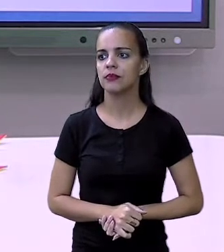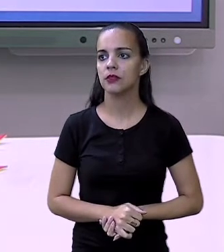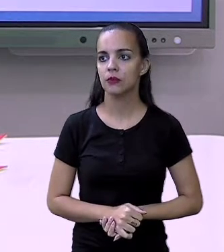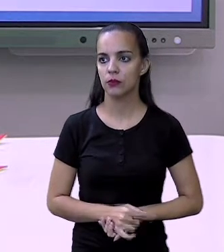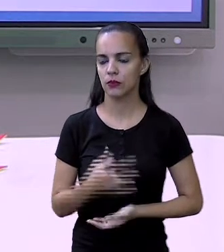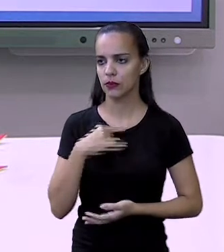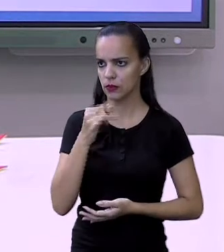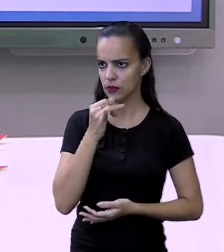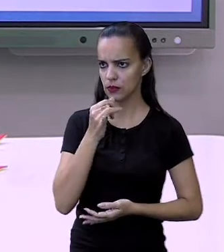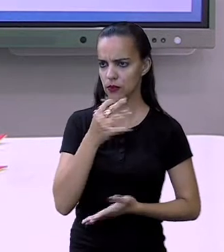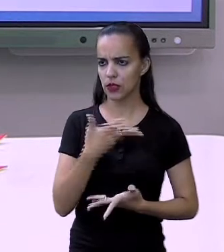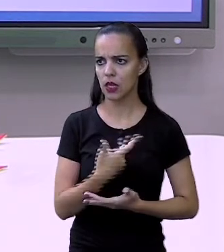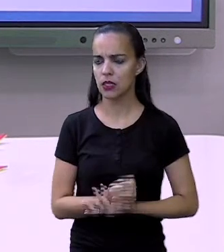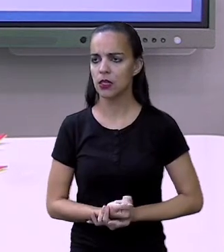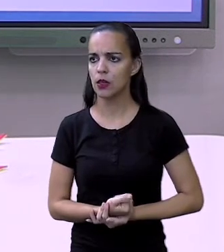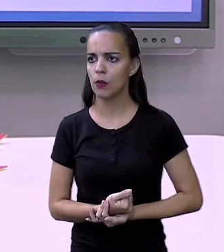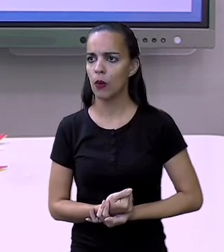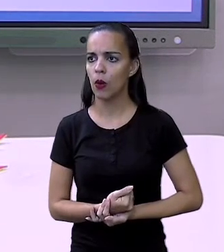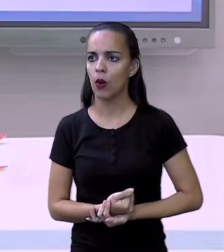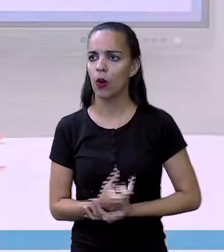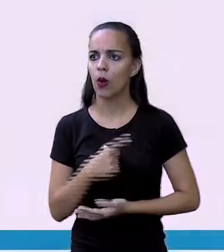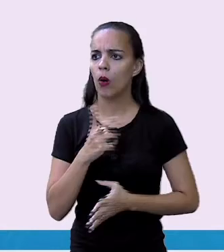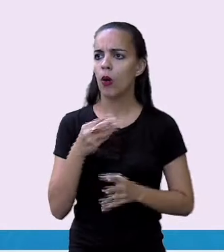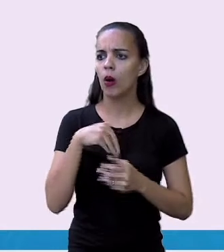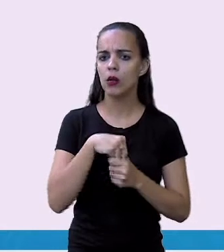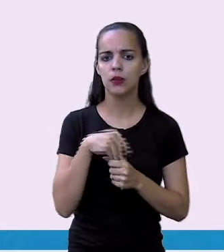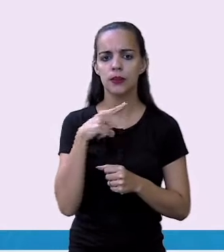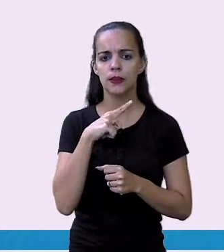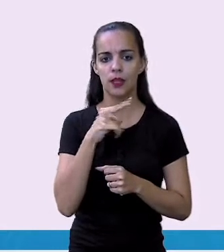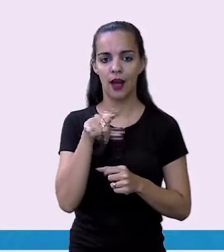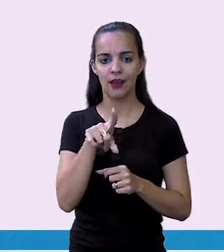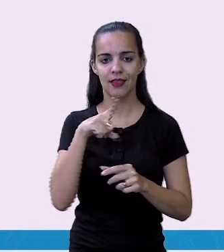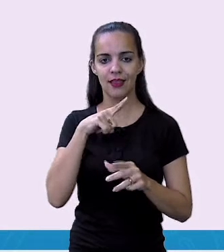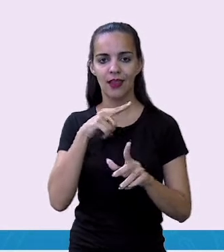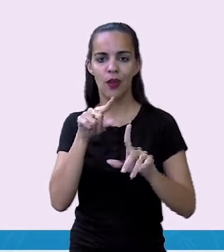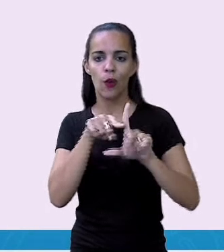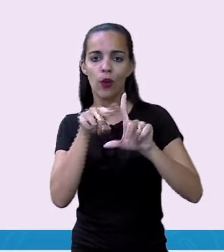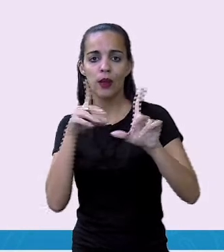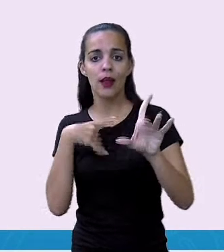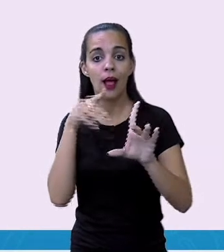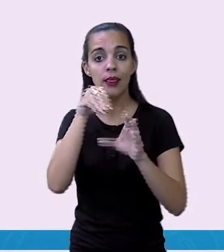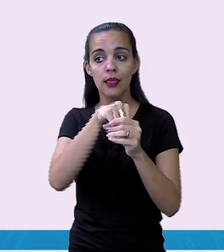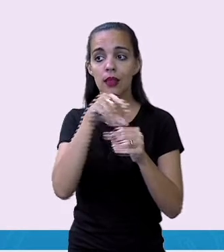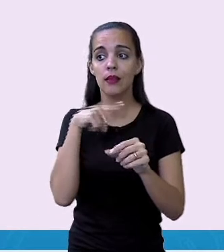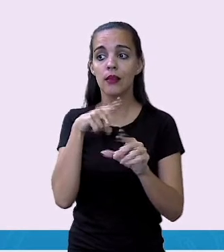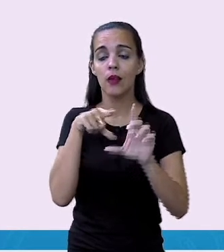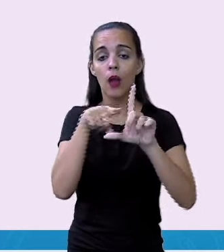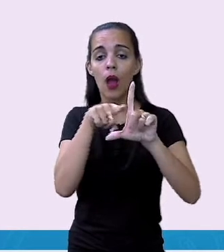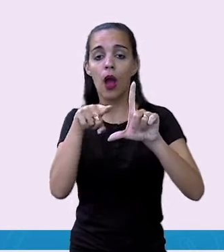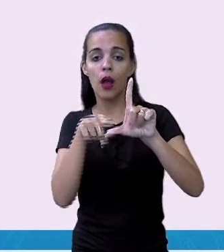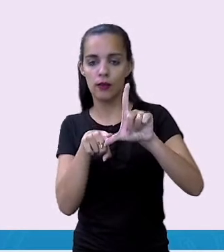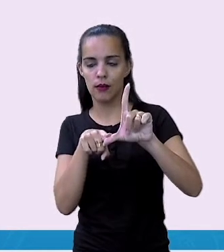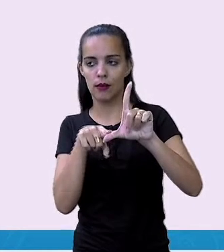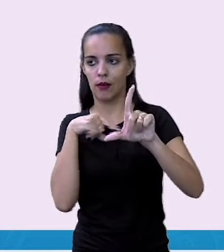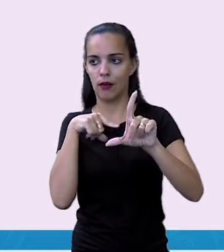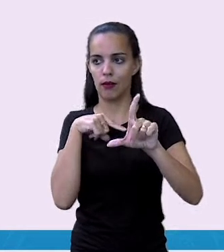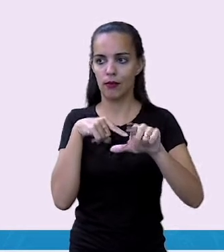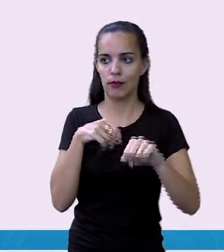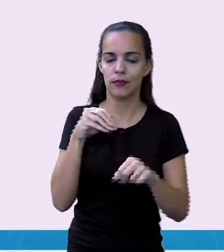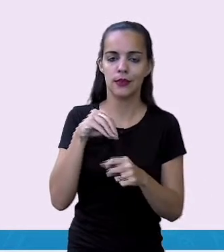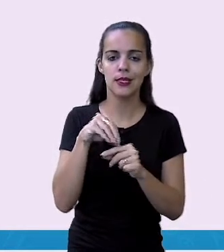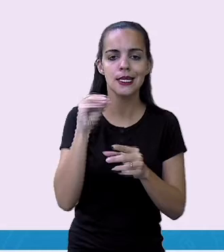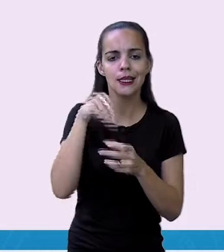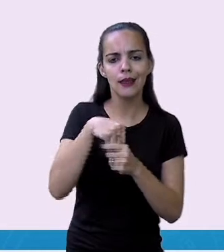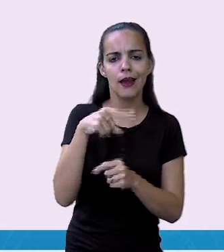ângulos iguais. Então, meu ângulo B, ele é igual ao meu ângulo G. O meu ângulo A, ele é